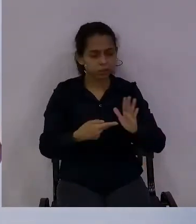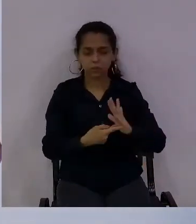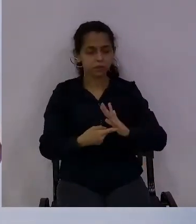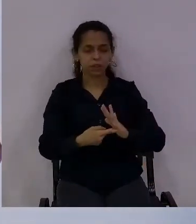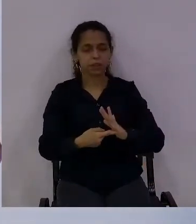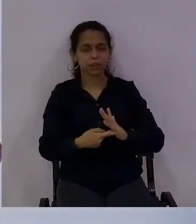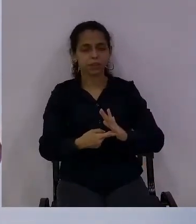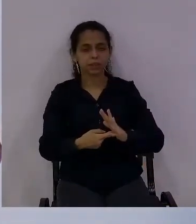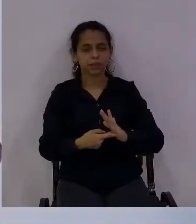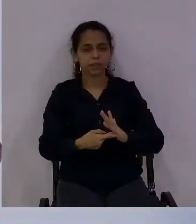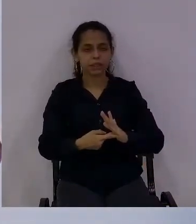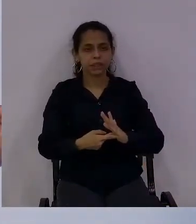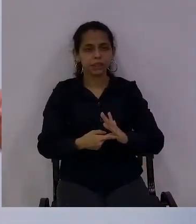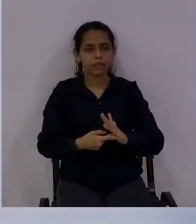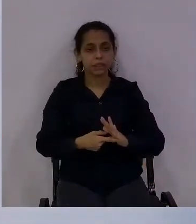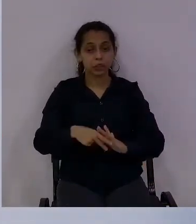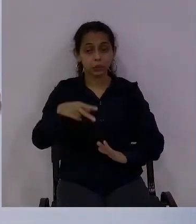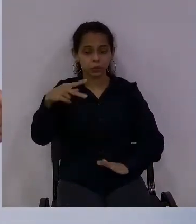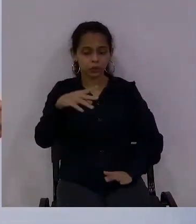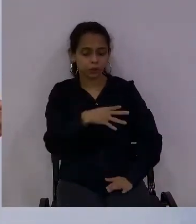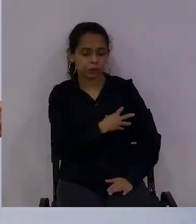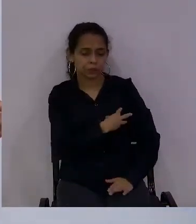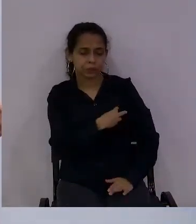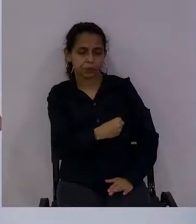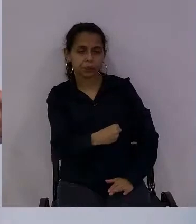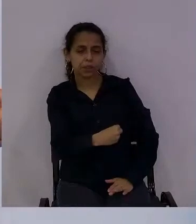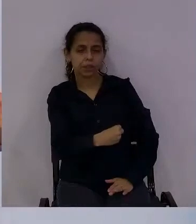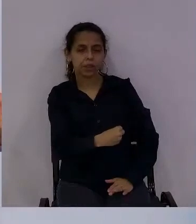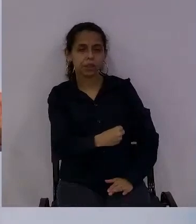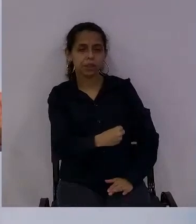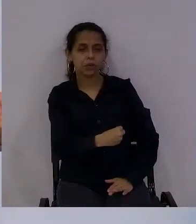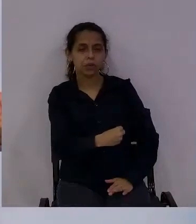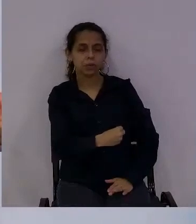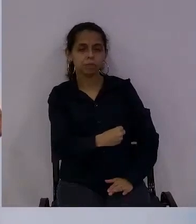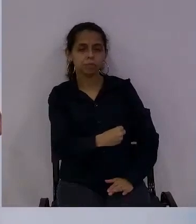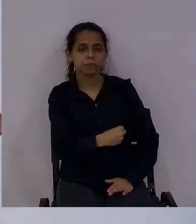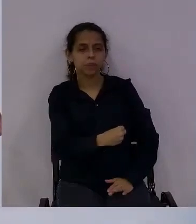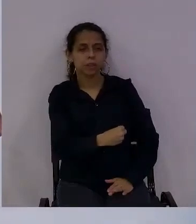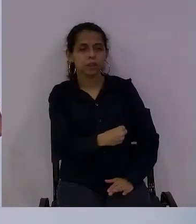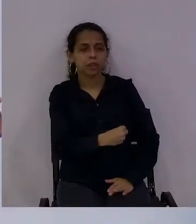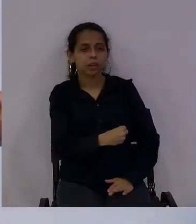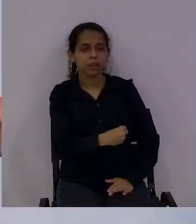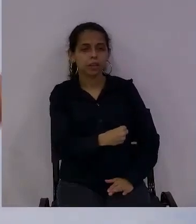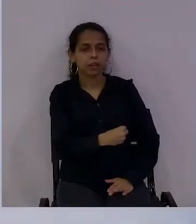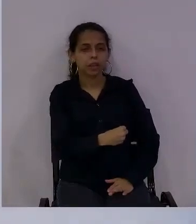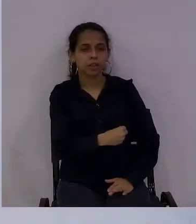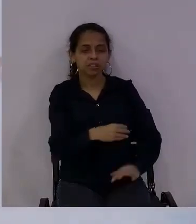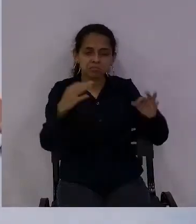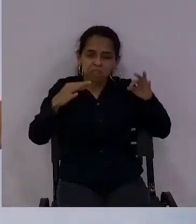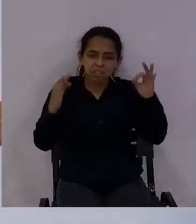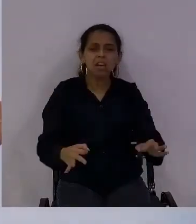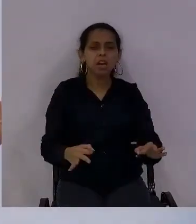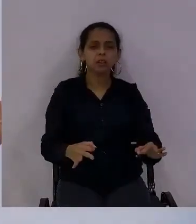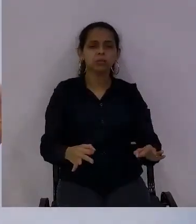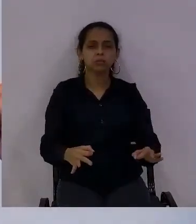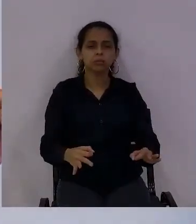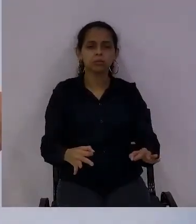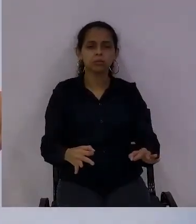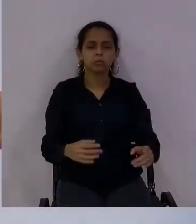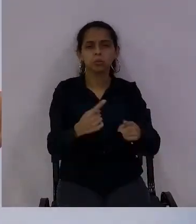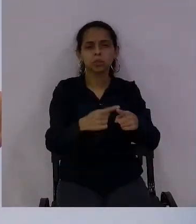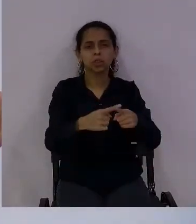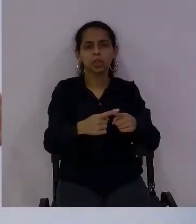pai. Porque muito provavelmente, passado aquele momento, o que o filho vai fazer? Mexer novamente no computador